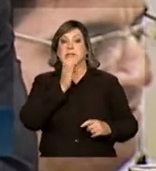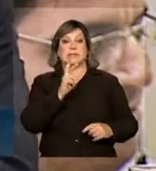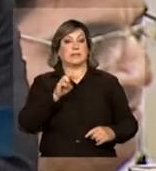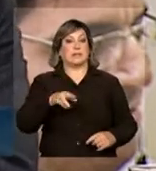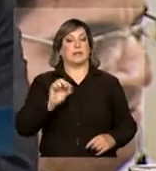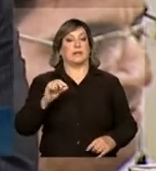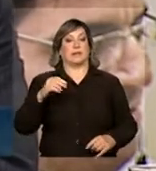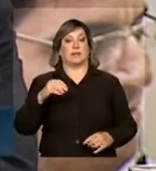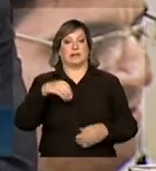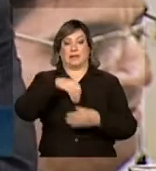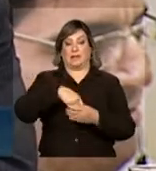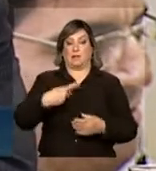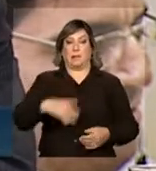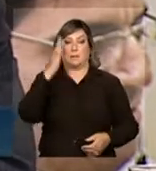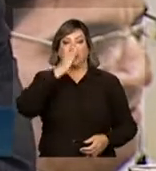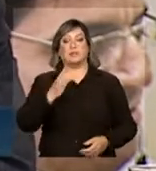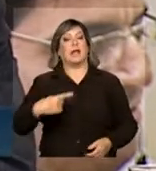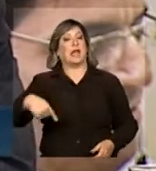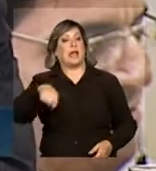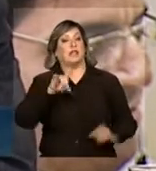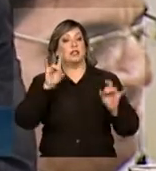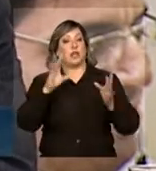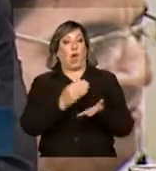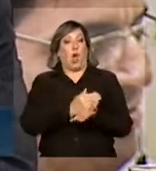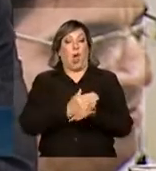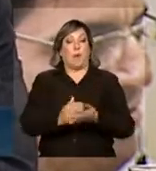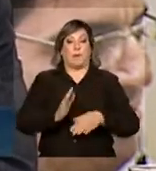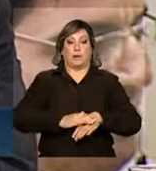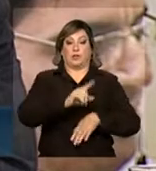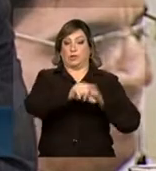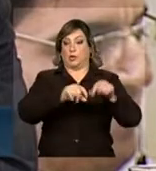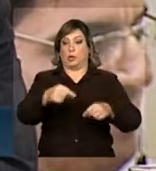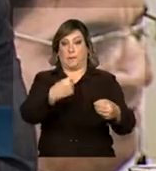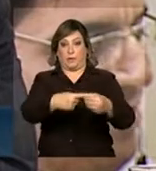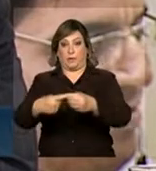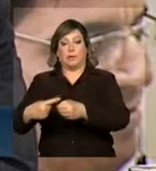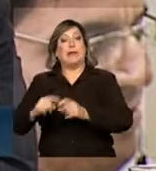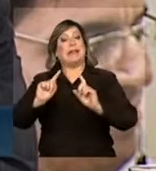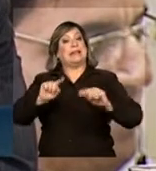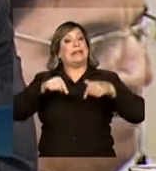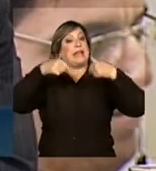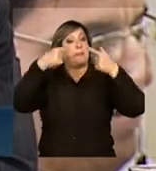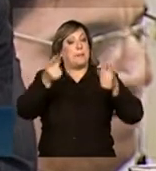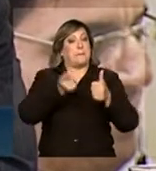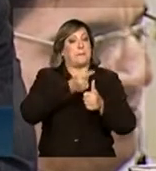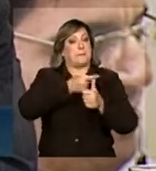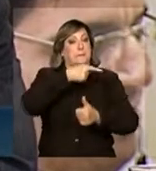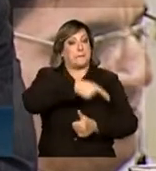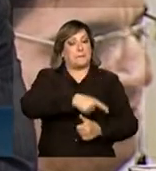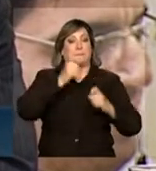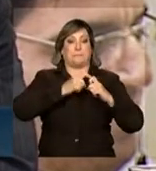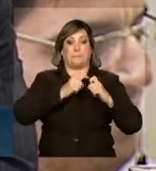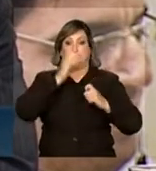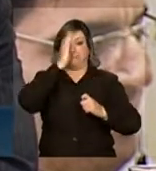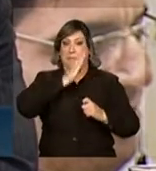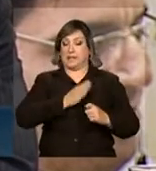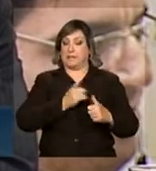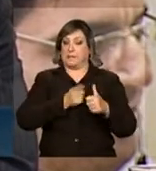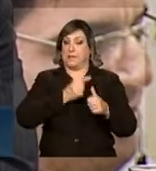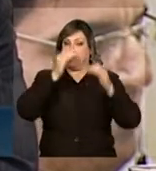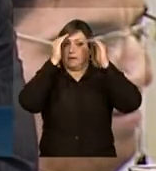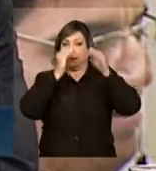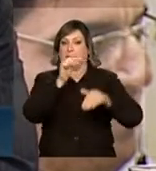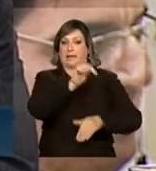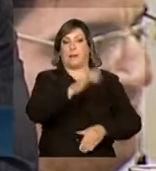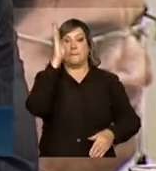Brasil eles só passam a escolher os municípios depois que os médicos os brasileiros escolheram porque a prioridade é sempre